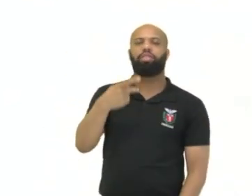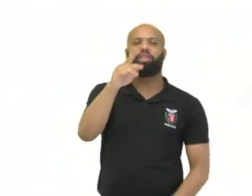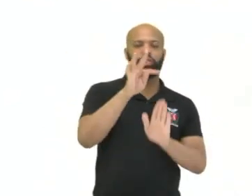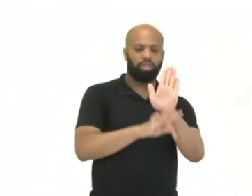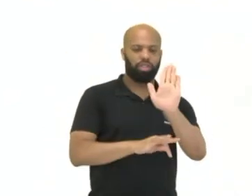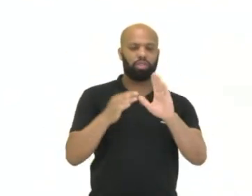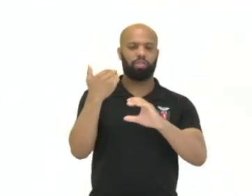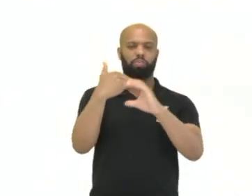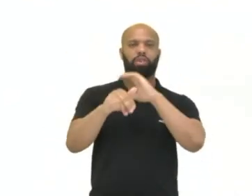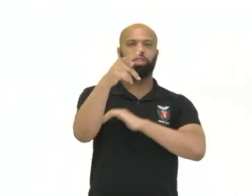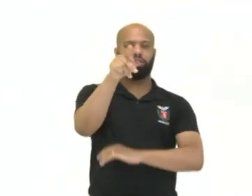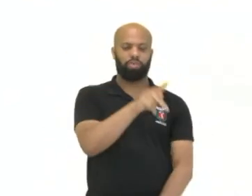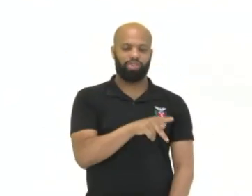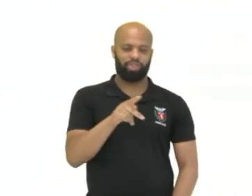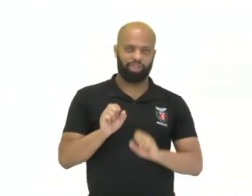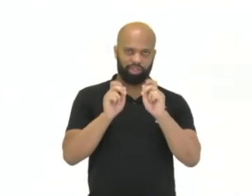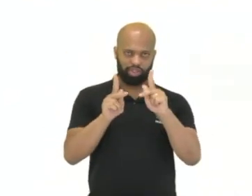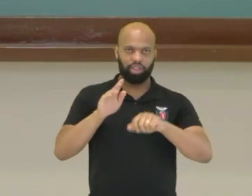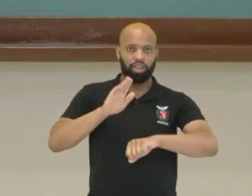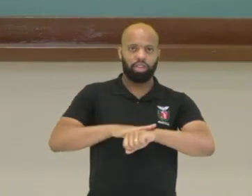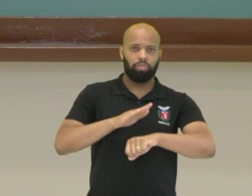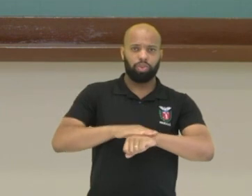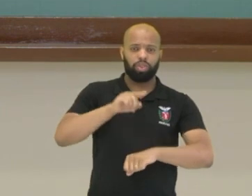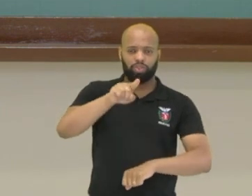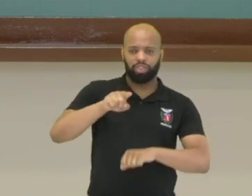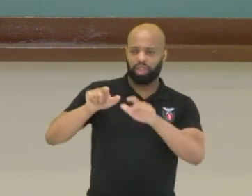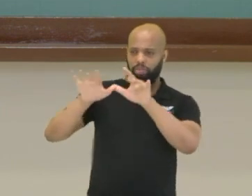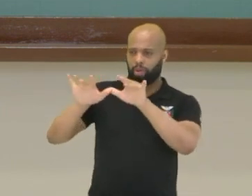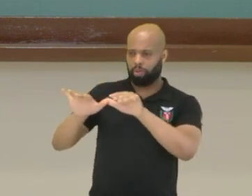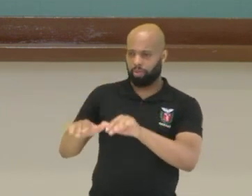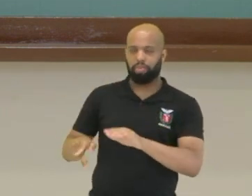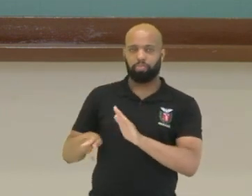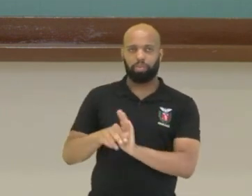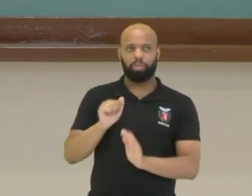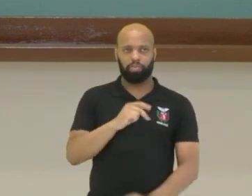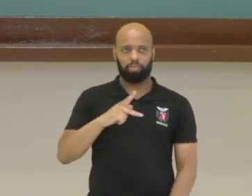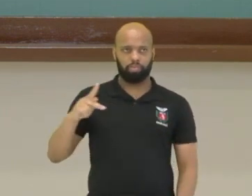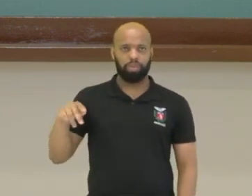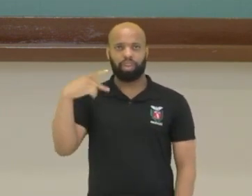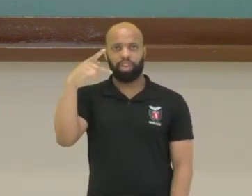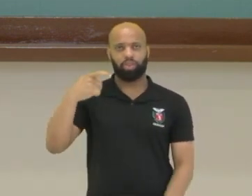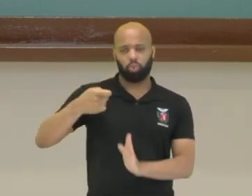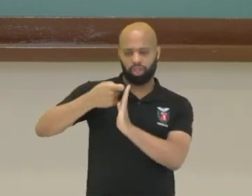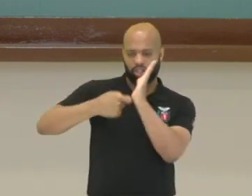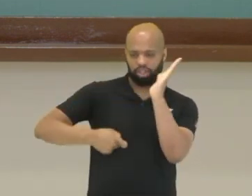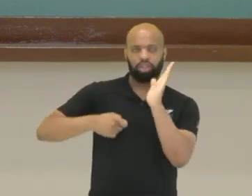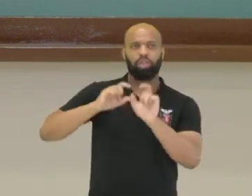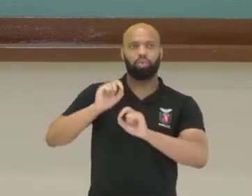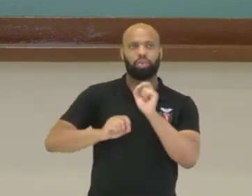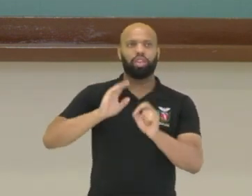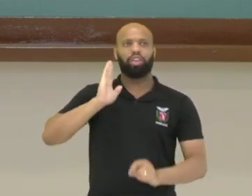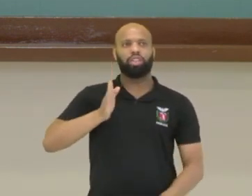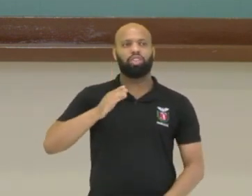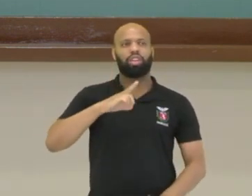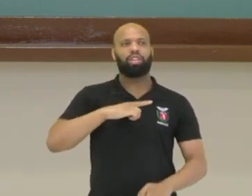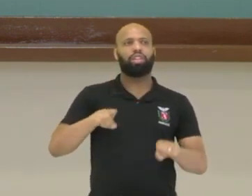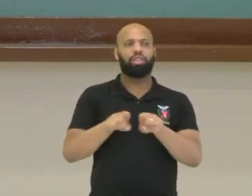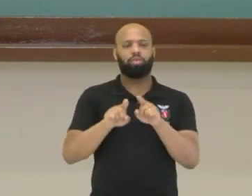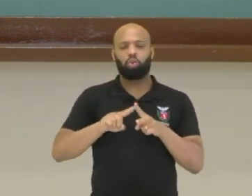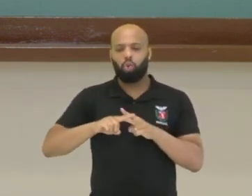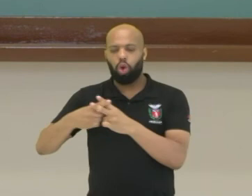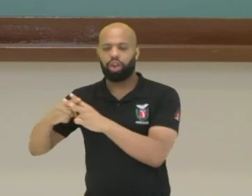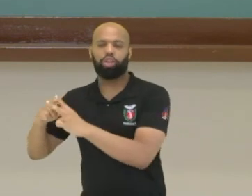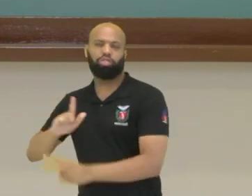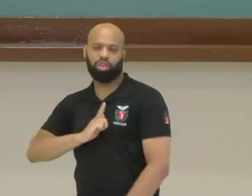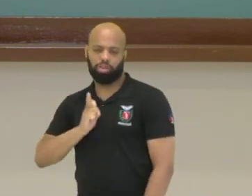professor. Repare que quando você estiver digitando no aplicativo a sua redação, ele já tem um corretor